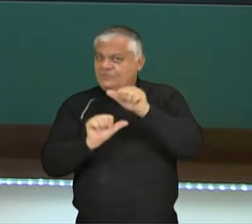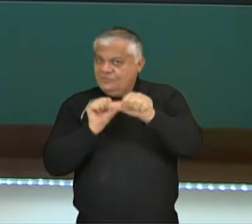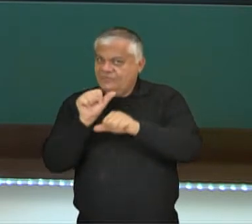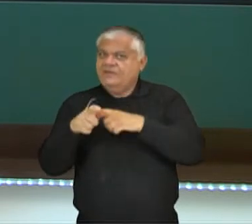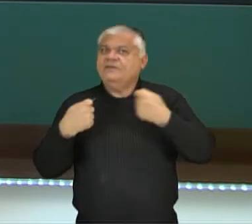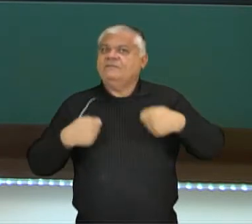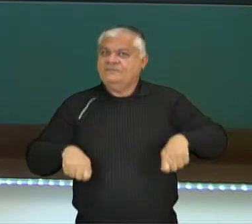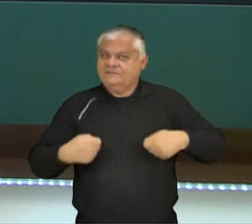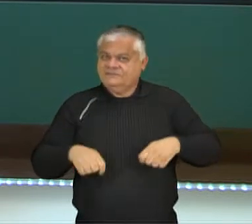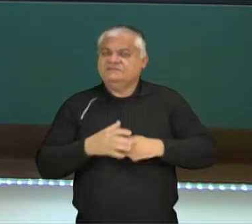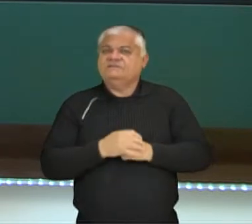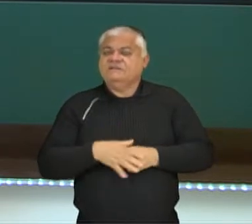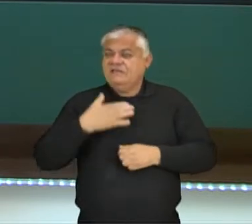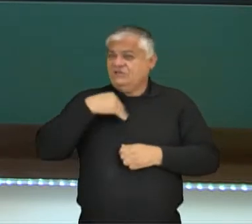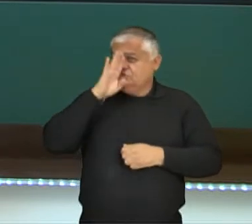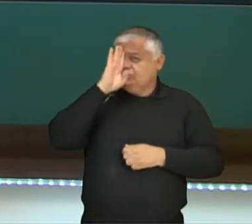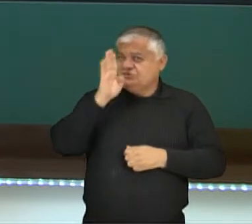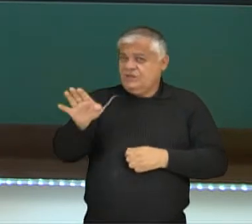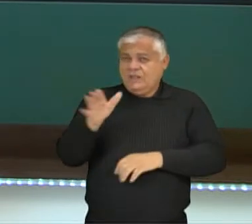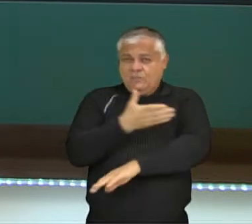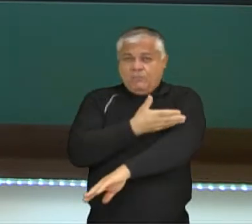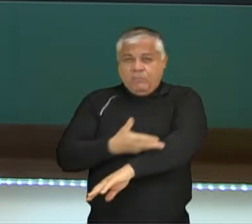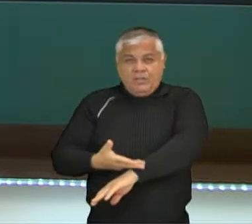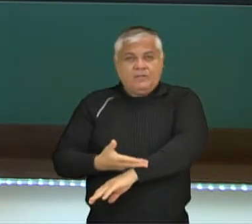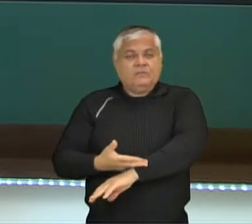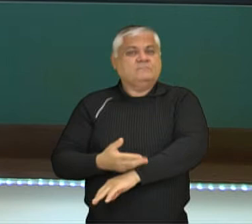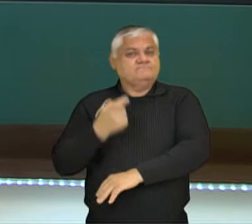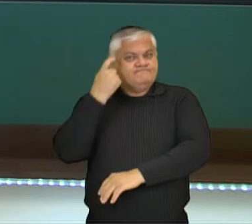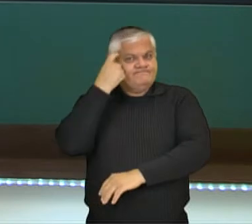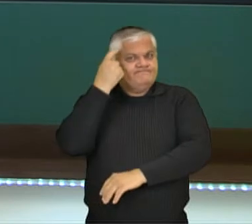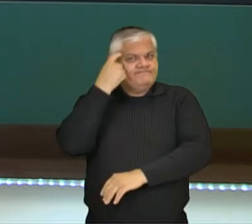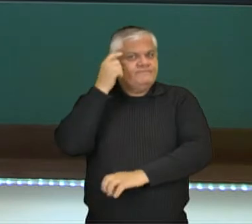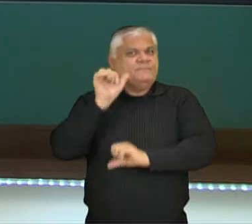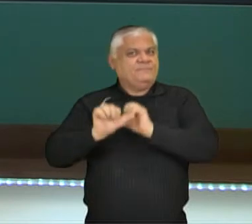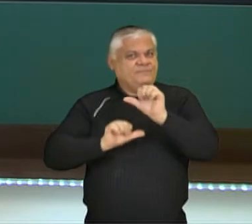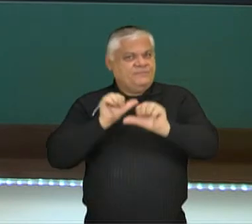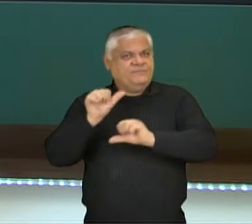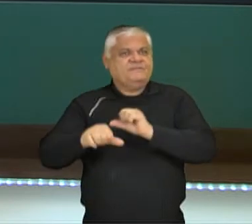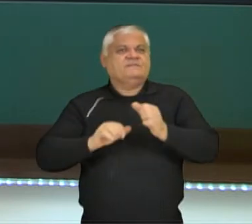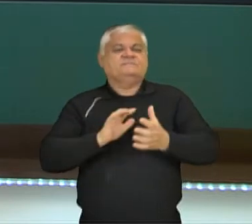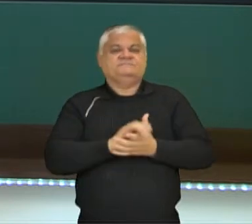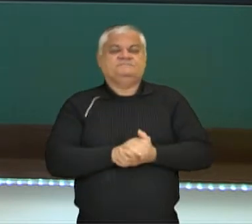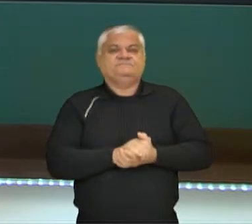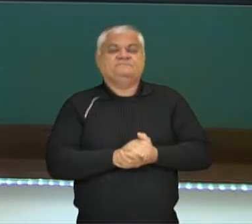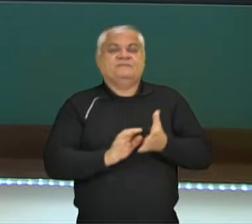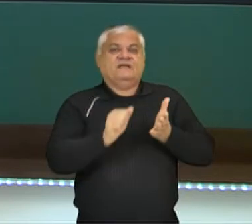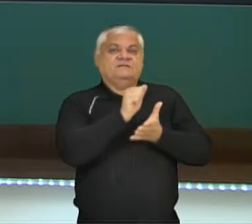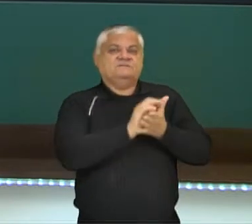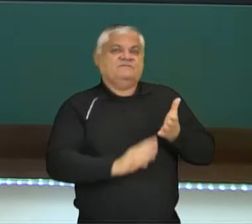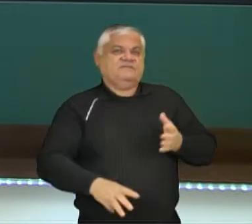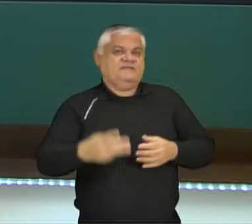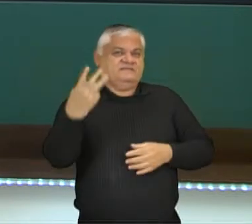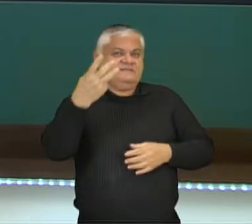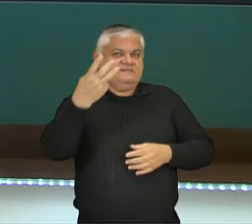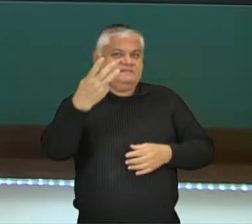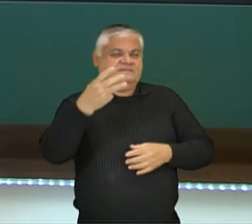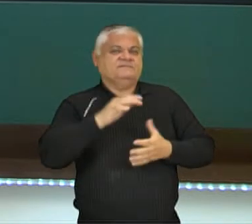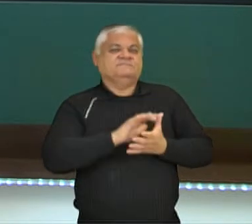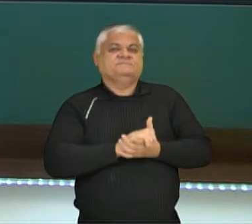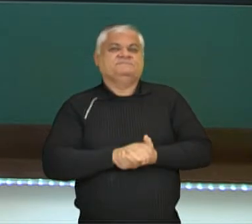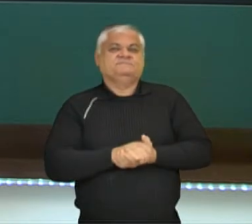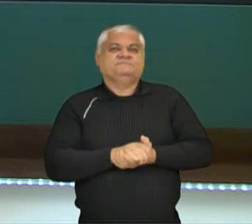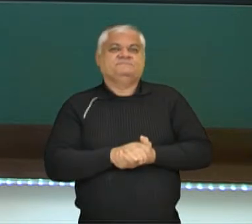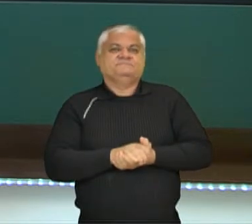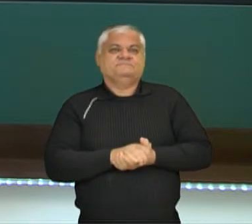né? Se a gente vai direto naquele refinado, tem que repensar essa prática aí, né? Atividade 3 para